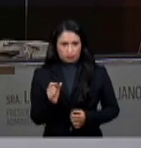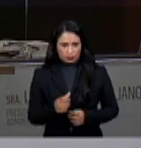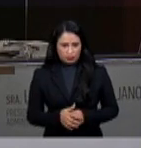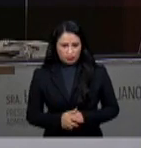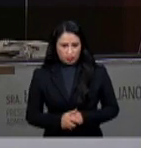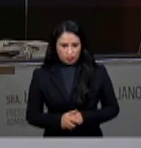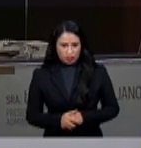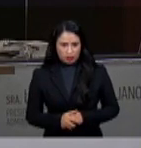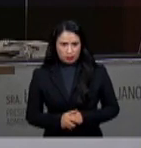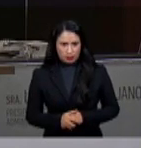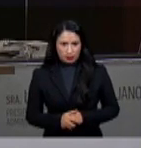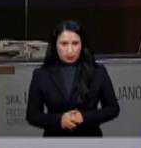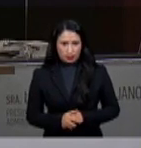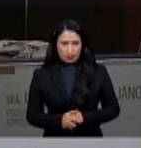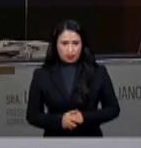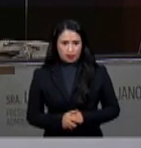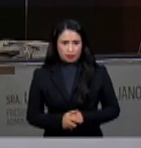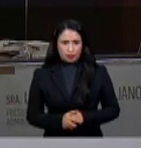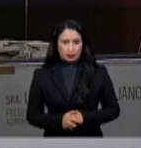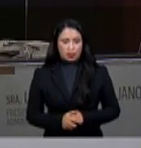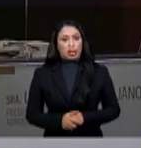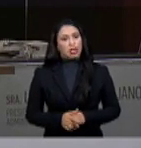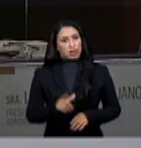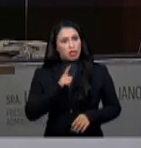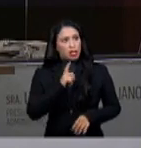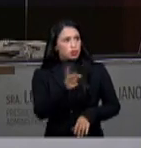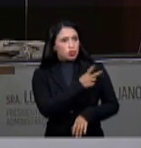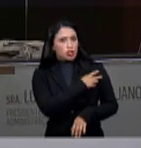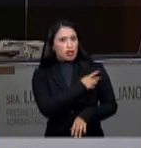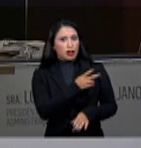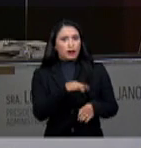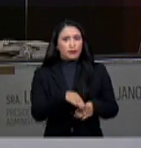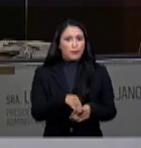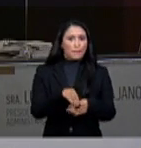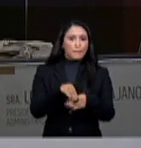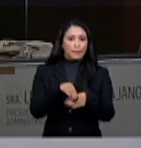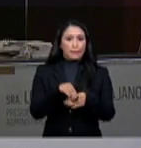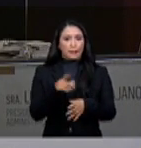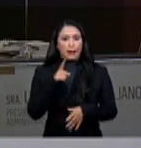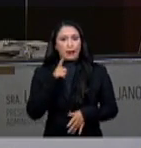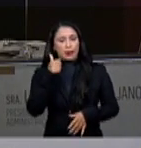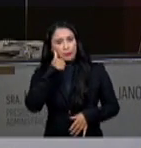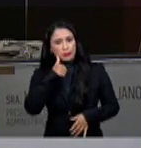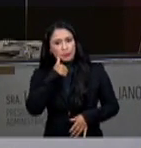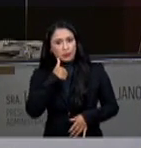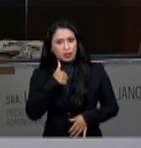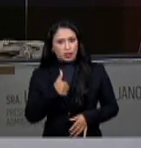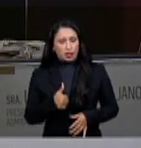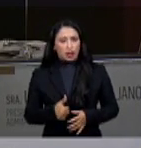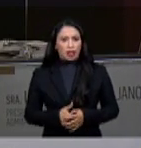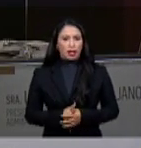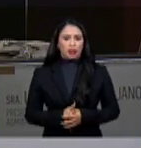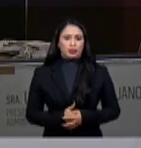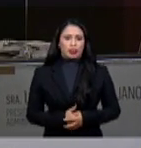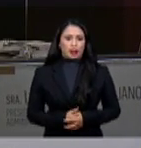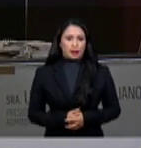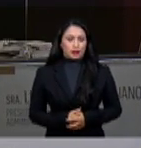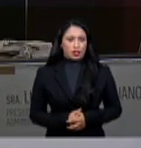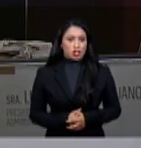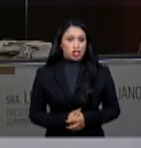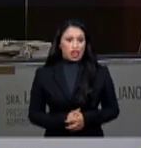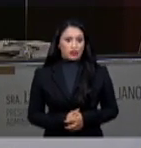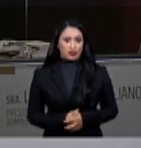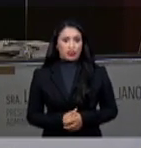também fica a mãe dele também tem o direito de jec Mãe você vai você vai acertando os programas Eu costumo dizer que eu sou